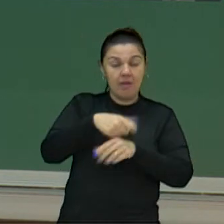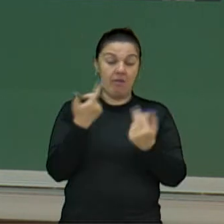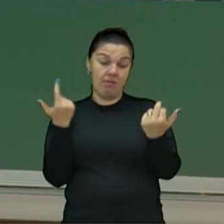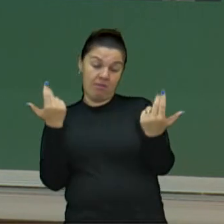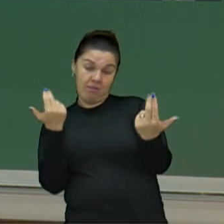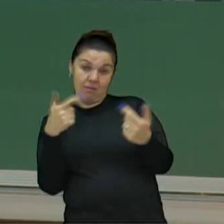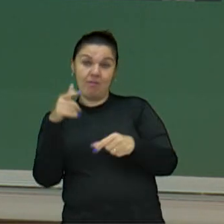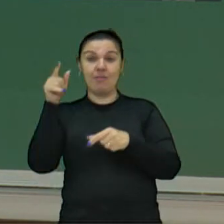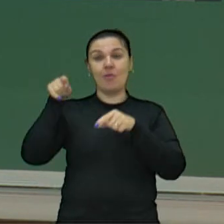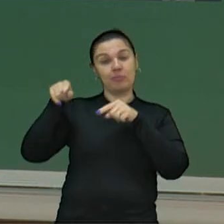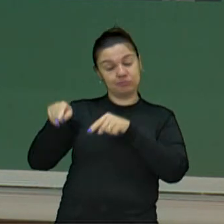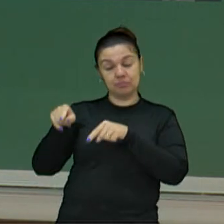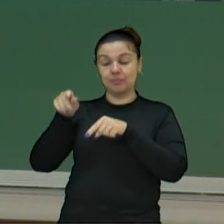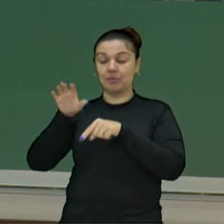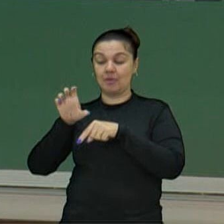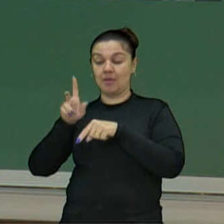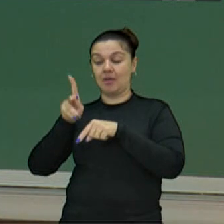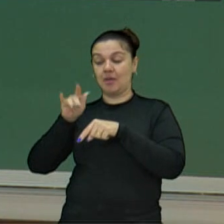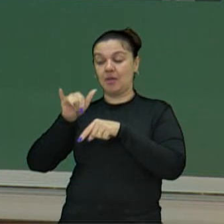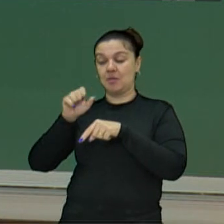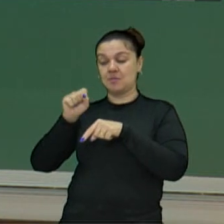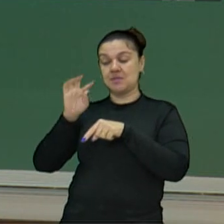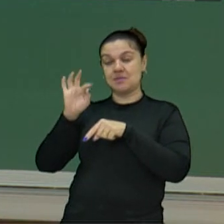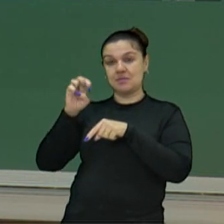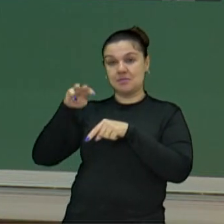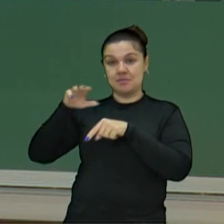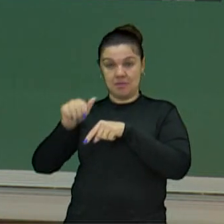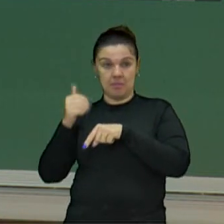ciência dos epistemas, uma arqueologia.